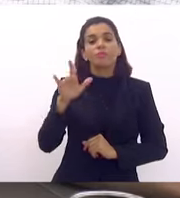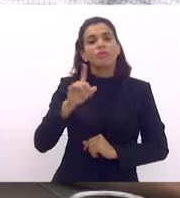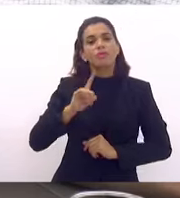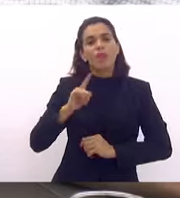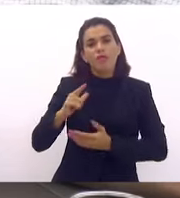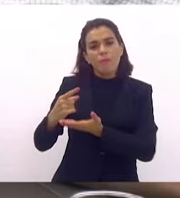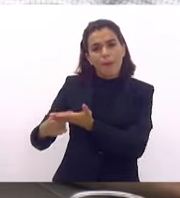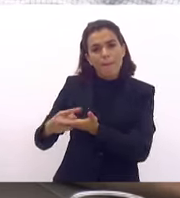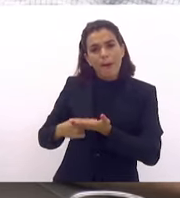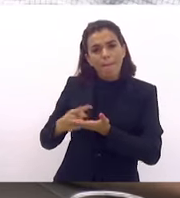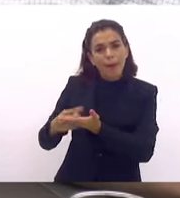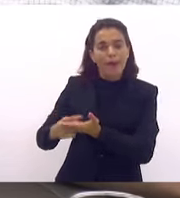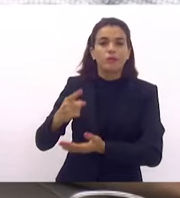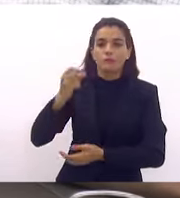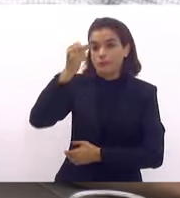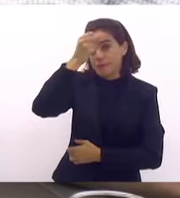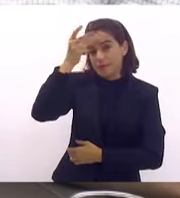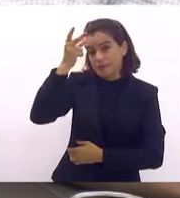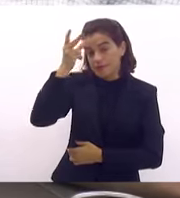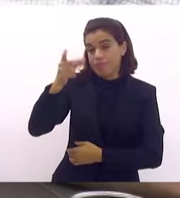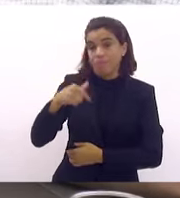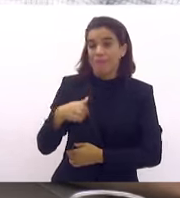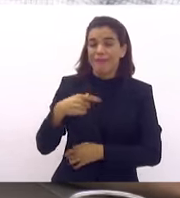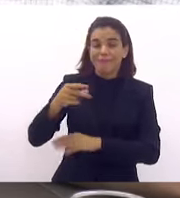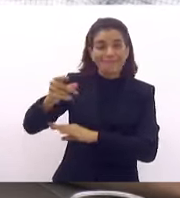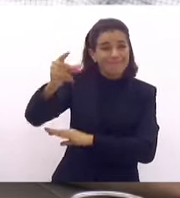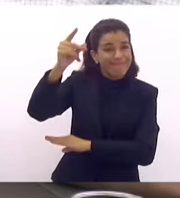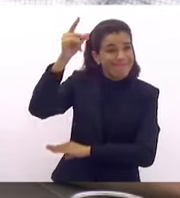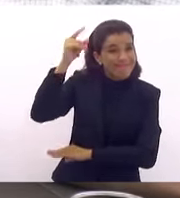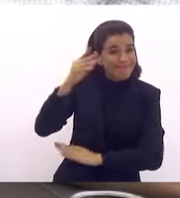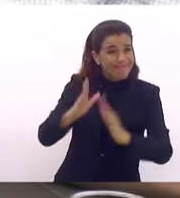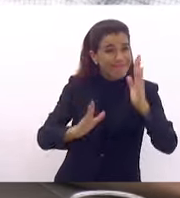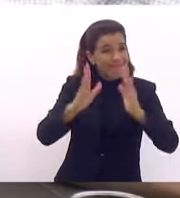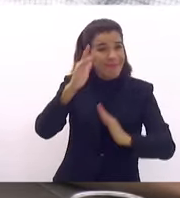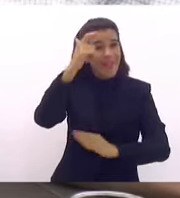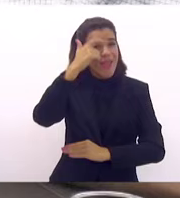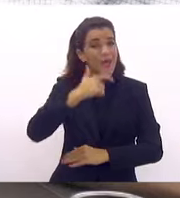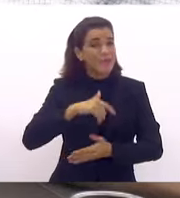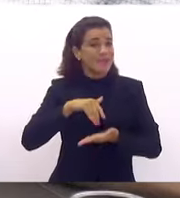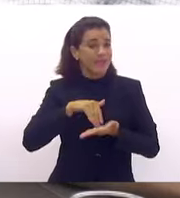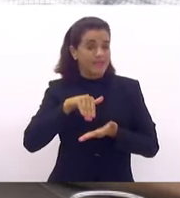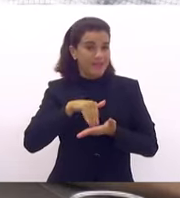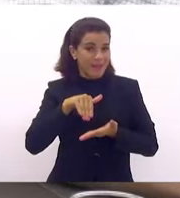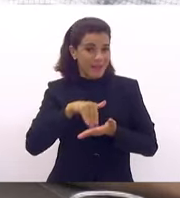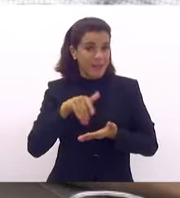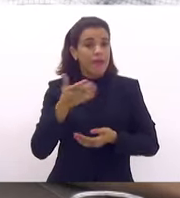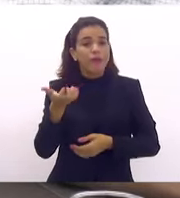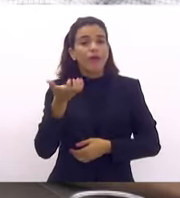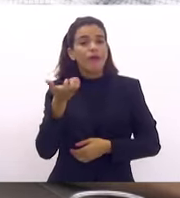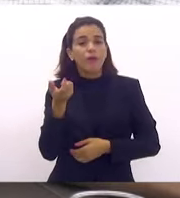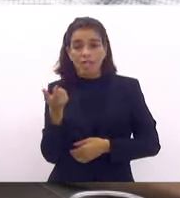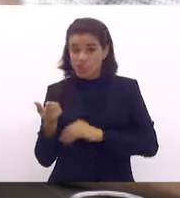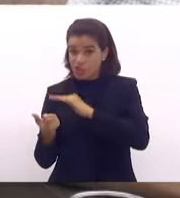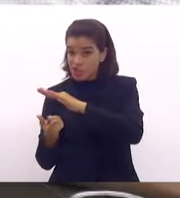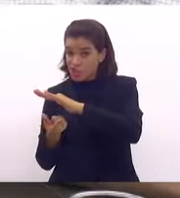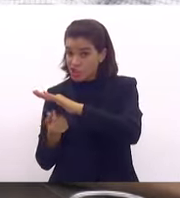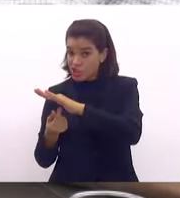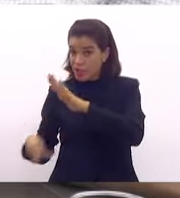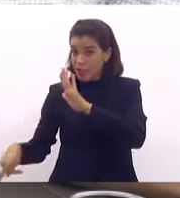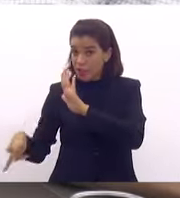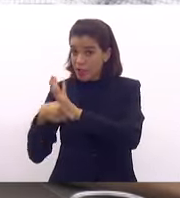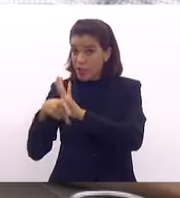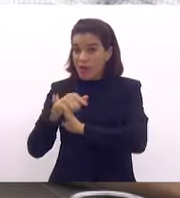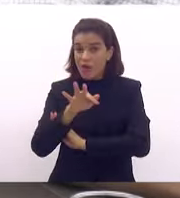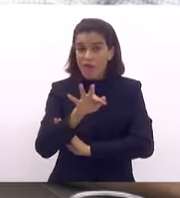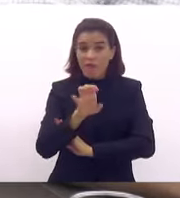época, eu era secretário. E a gente queria botar recursos do FECAM para adiantar, em vez de resolver